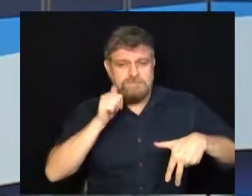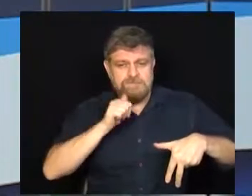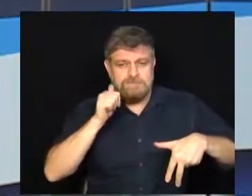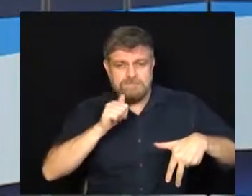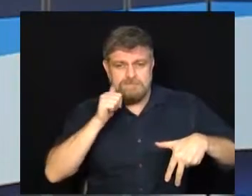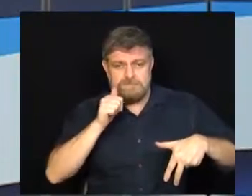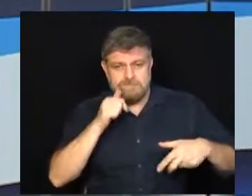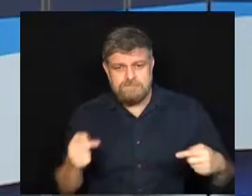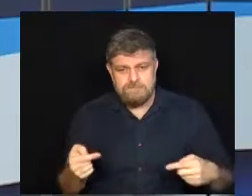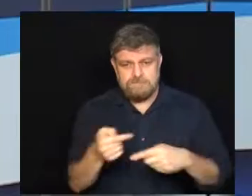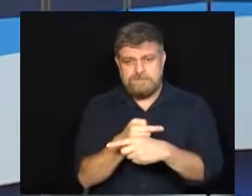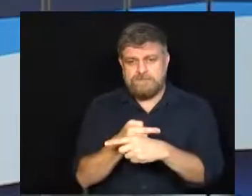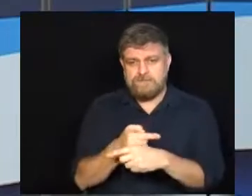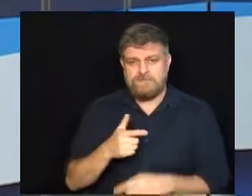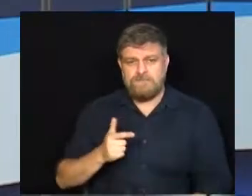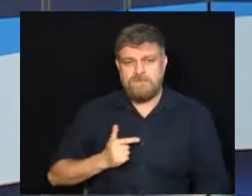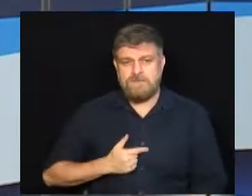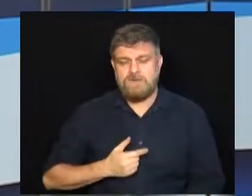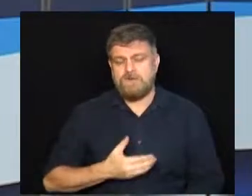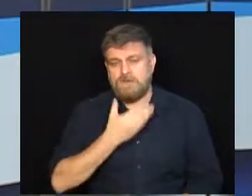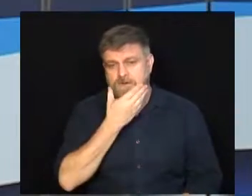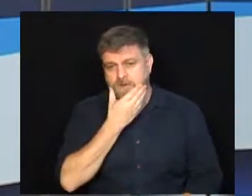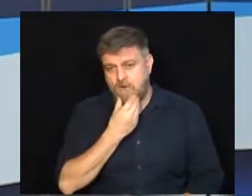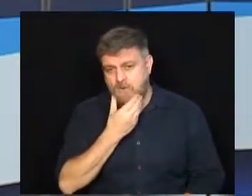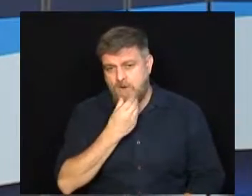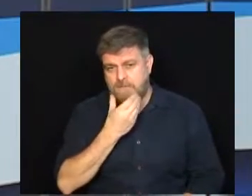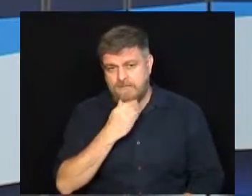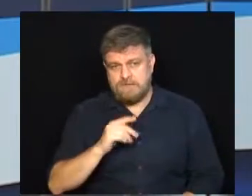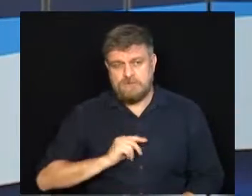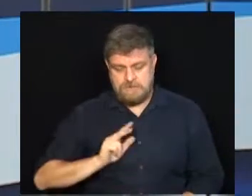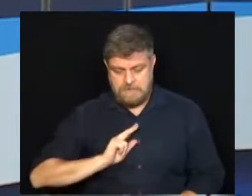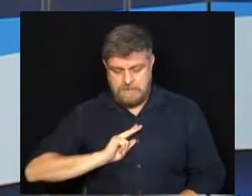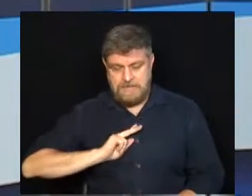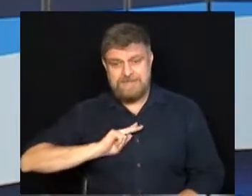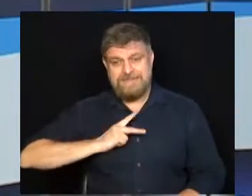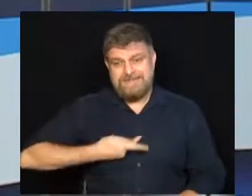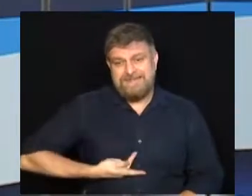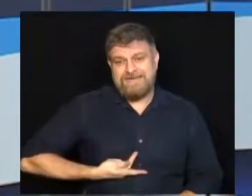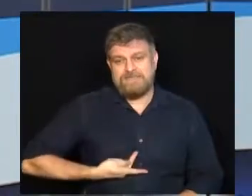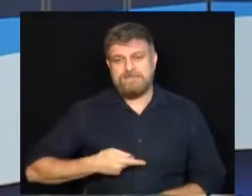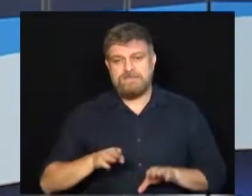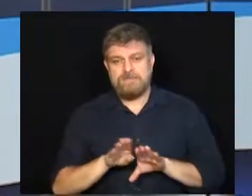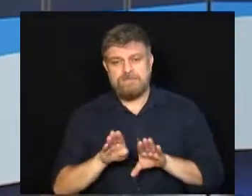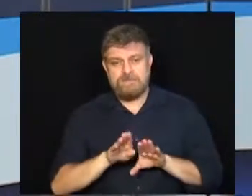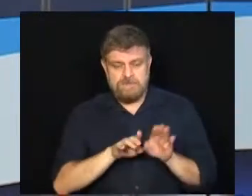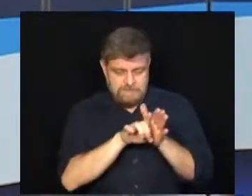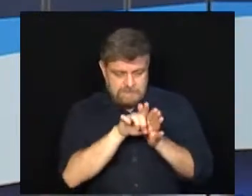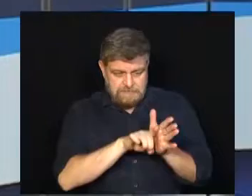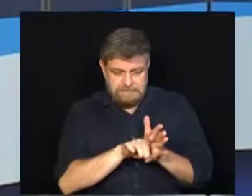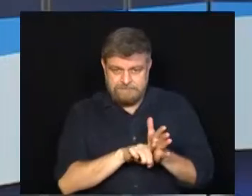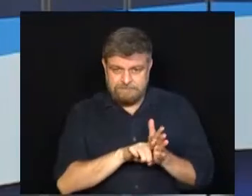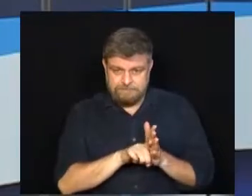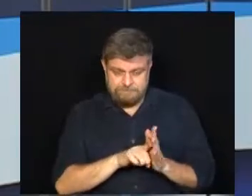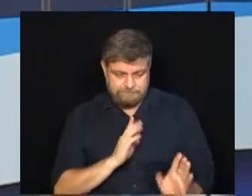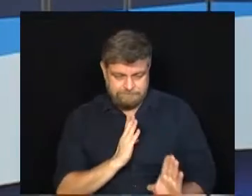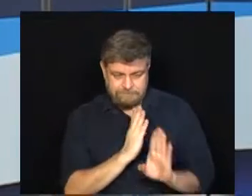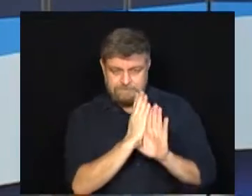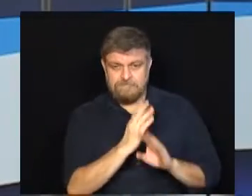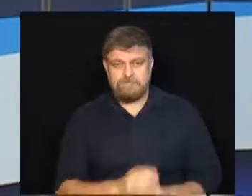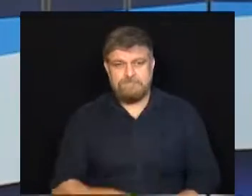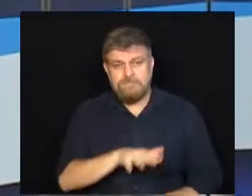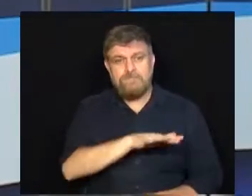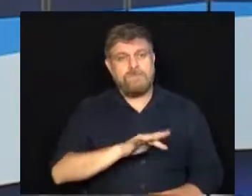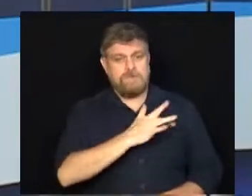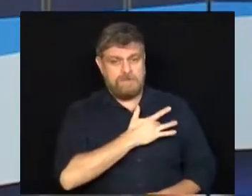contraposição ao gênero designado no nascimento e que foram considerados nesta pesquisa. Na saúde, o